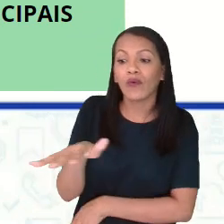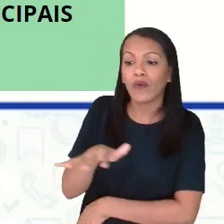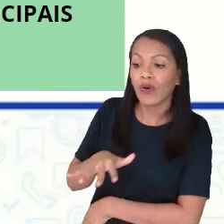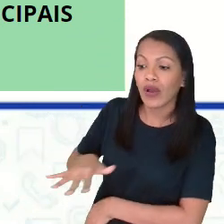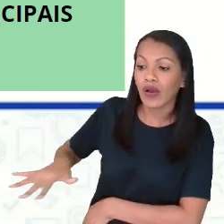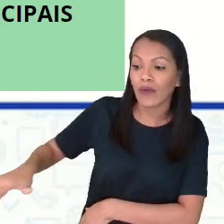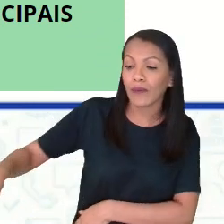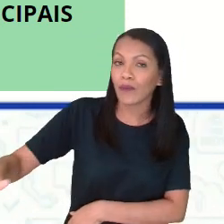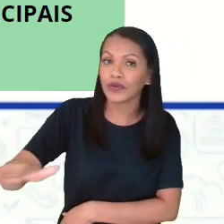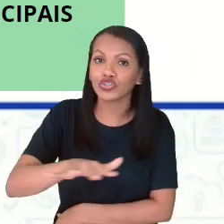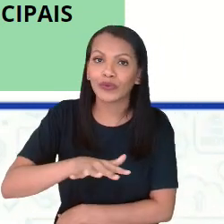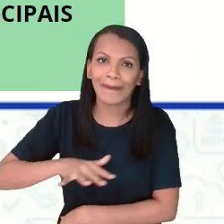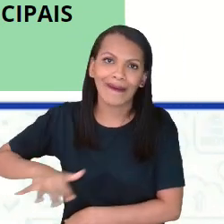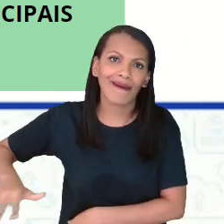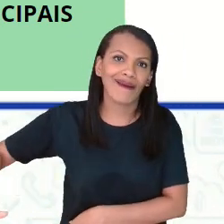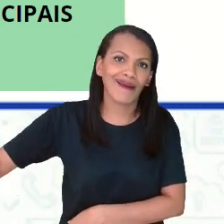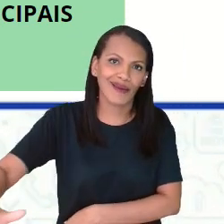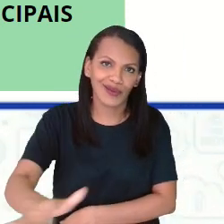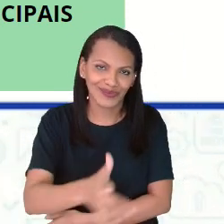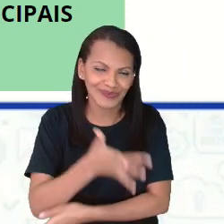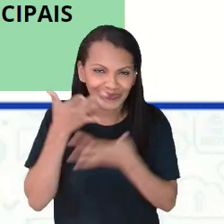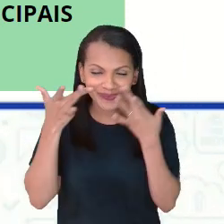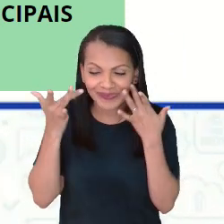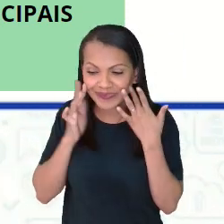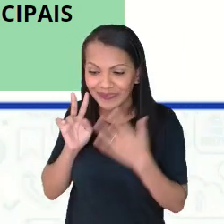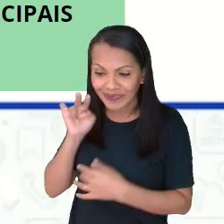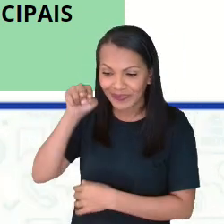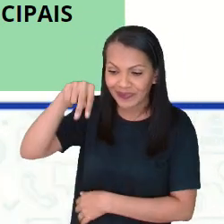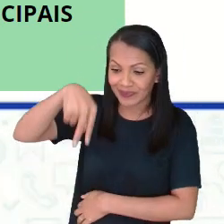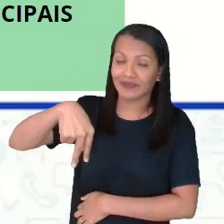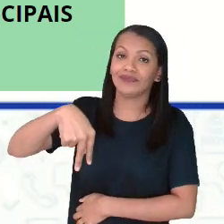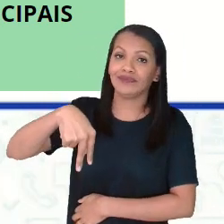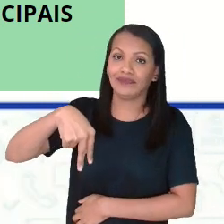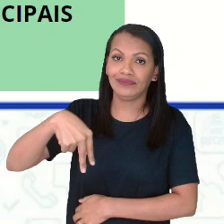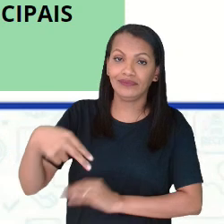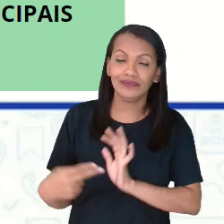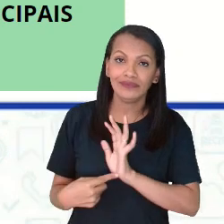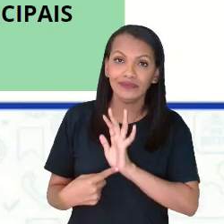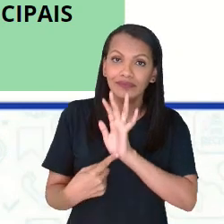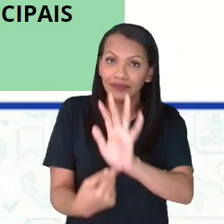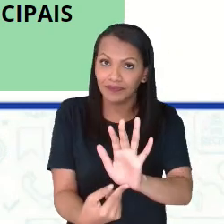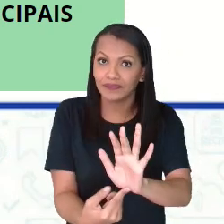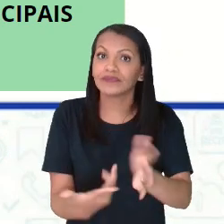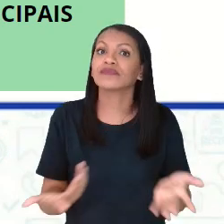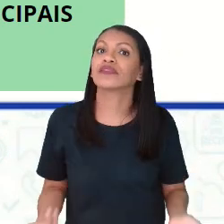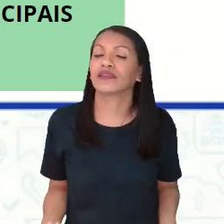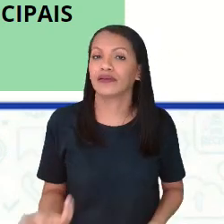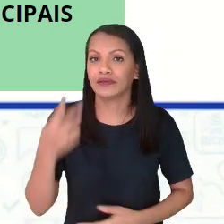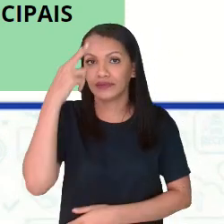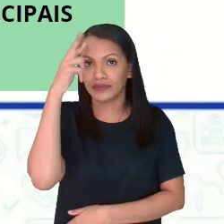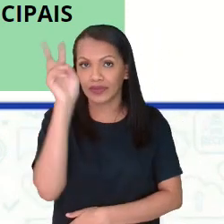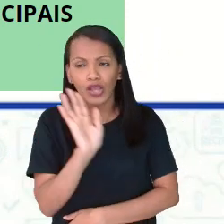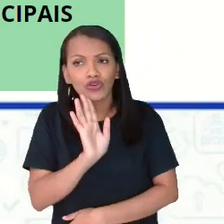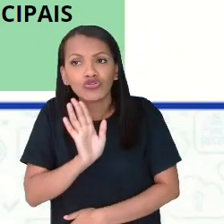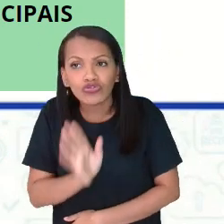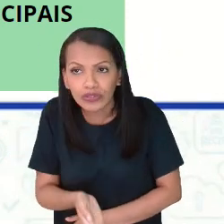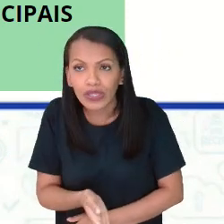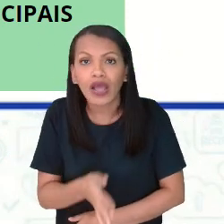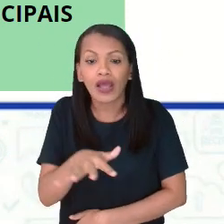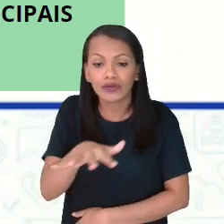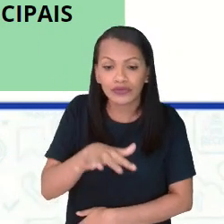espaço cênico, determina o local em que será apresentada a história. Já o